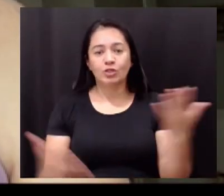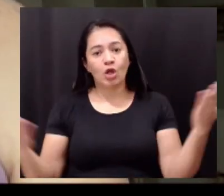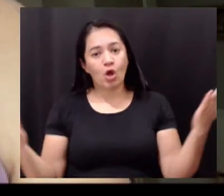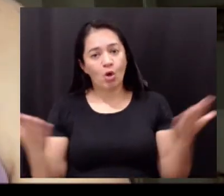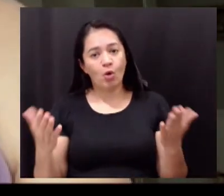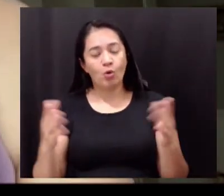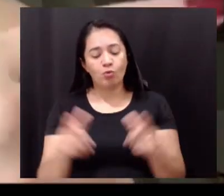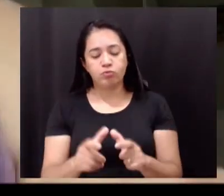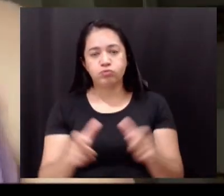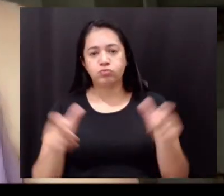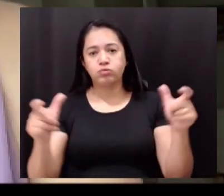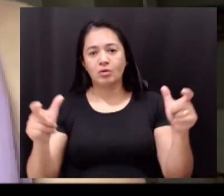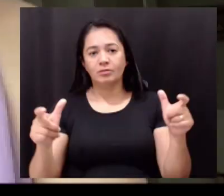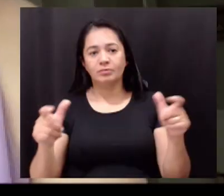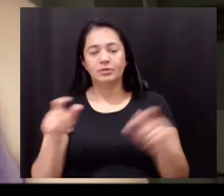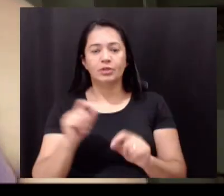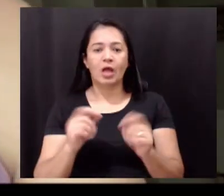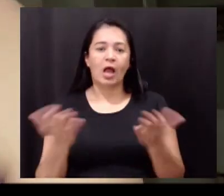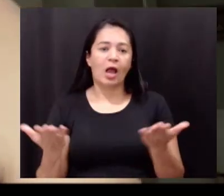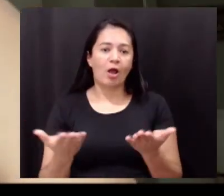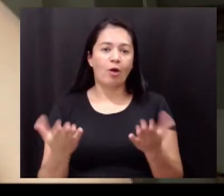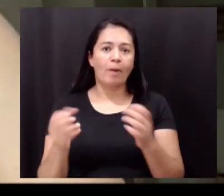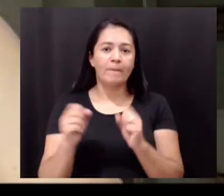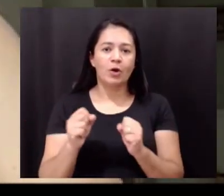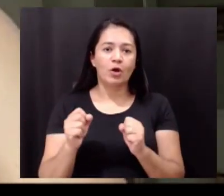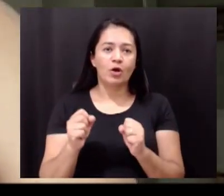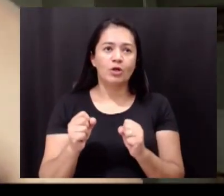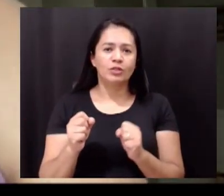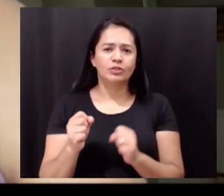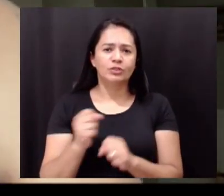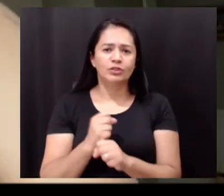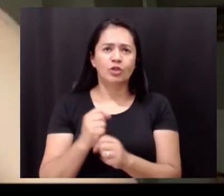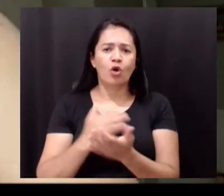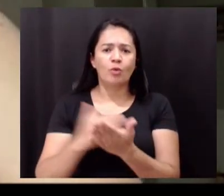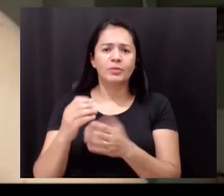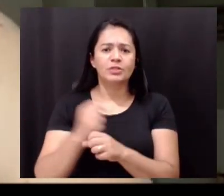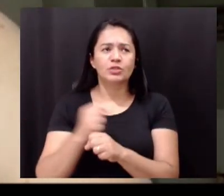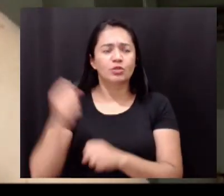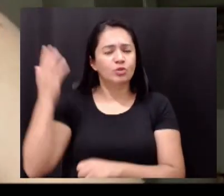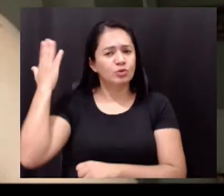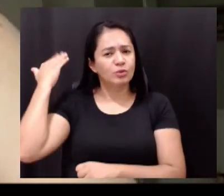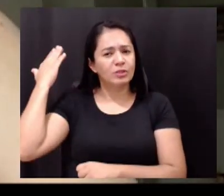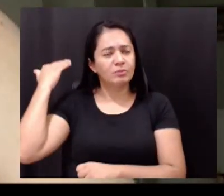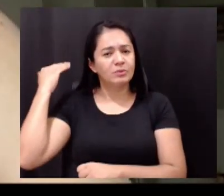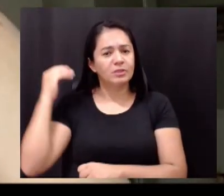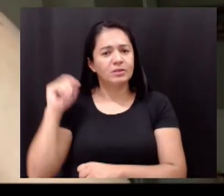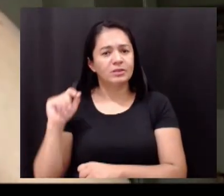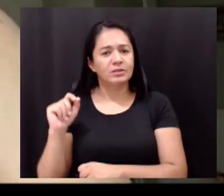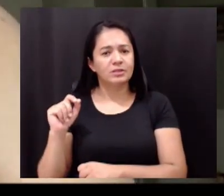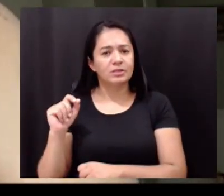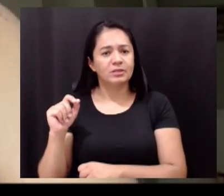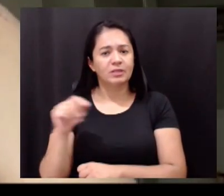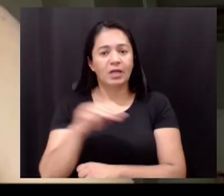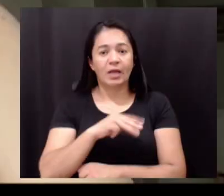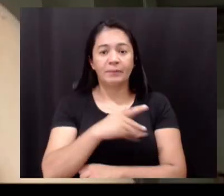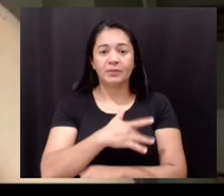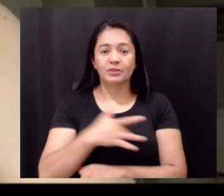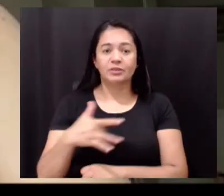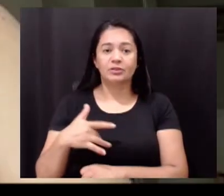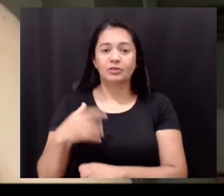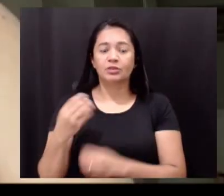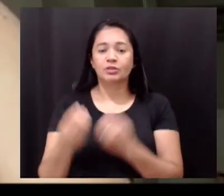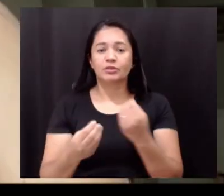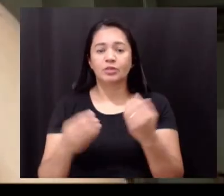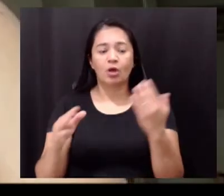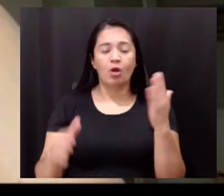é indicado desde o ano passado, se eu não me engano, abril do ano passado, que a ministra da Saúde definiu como meta realizar a vacinação